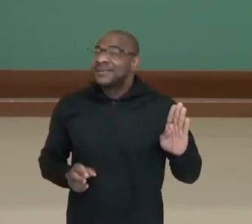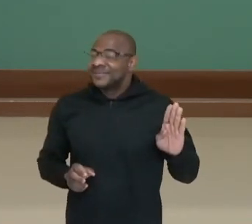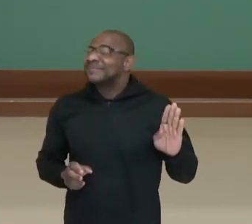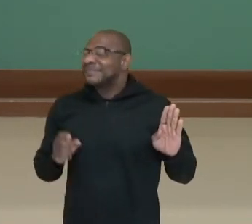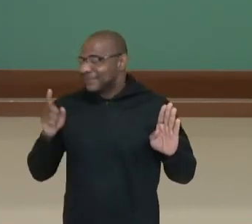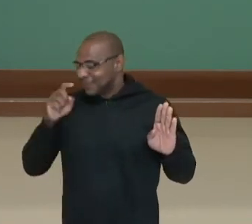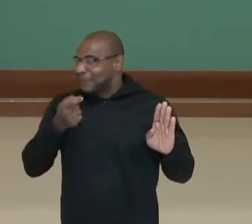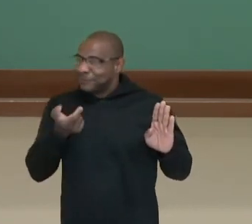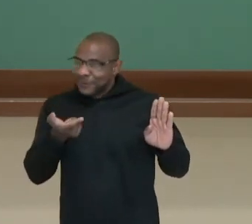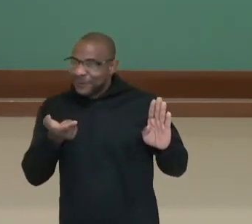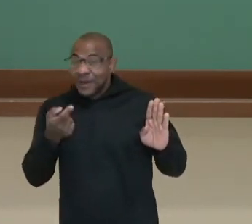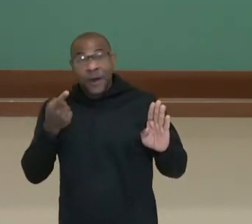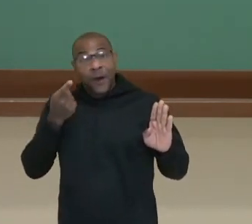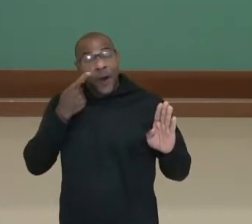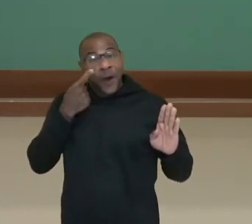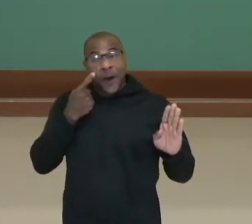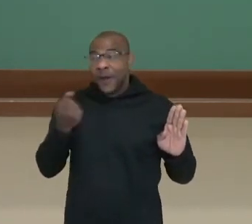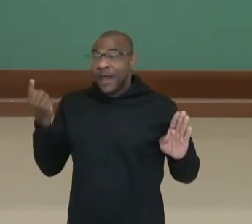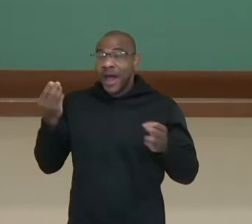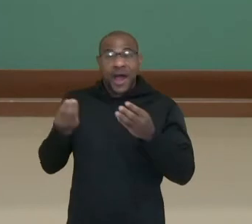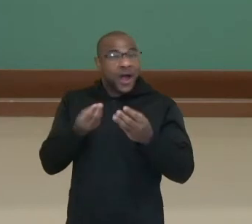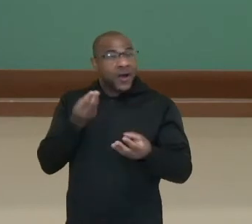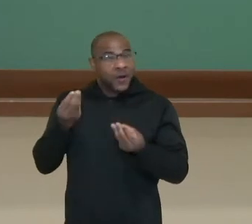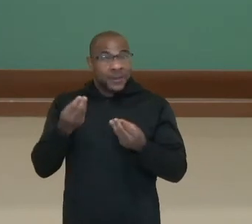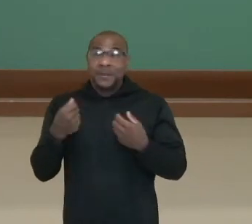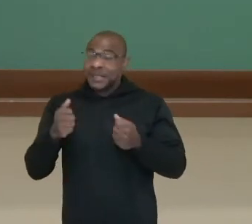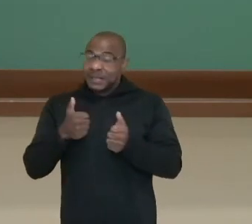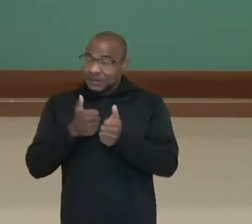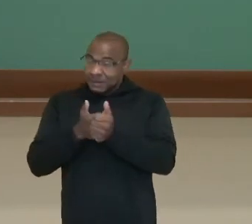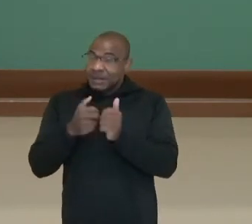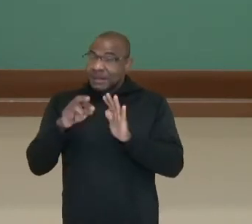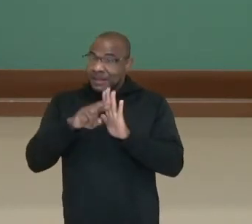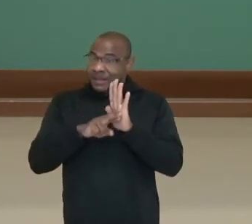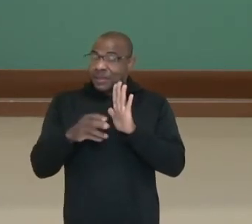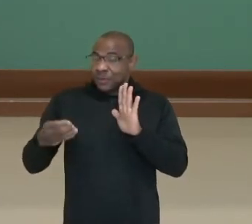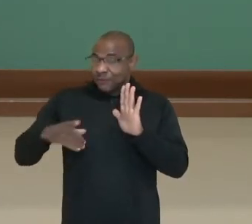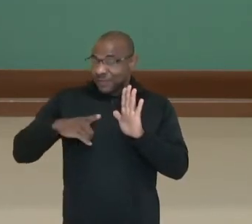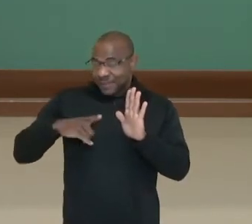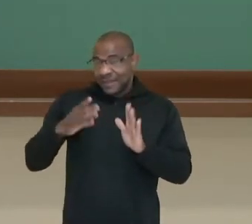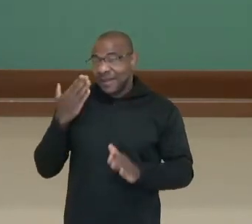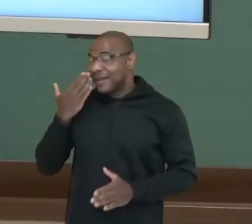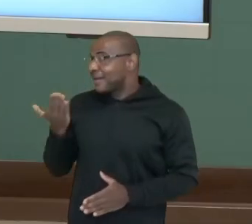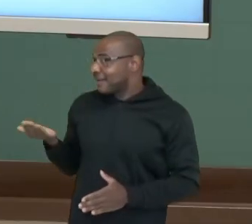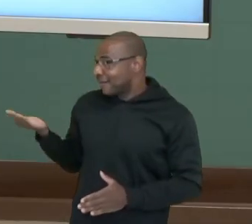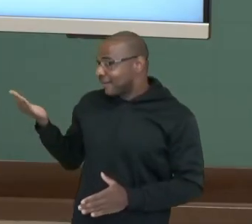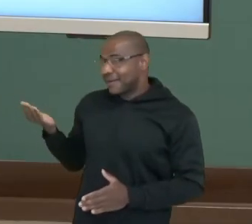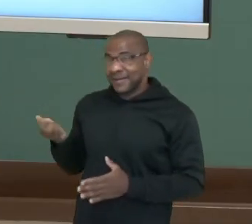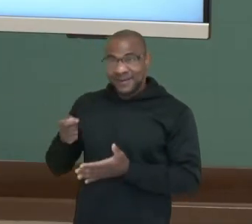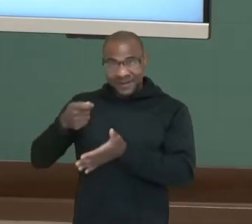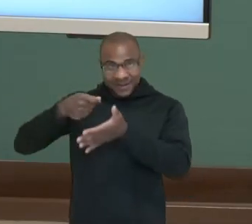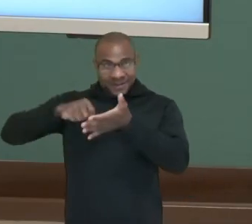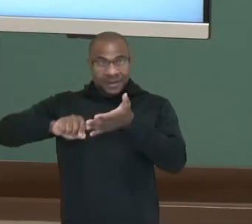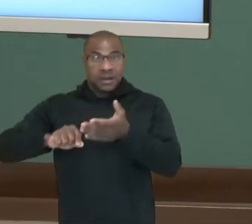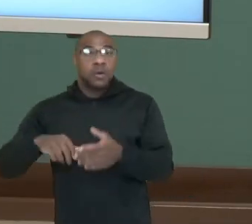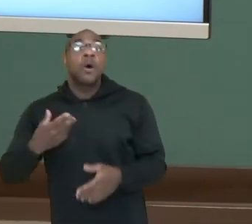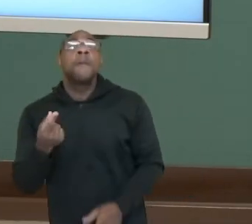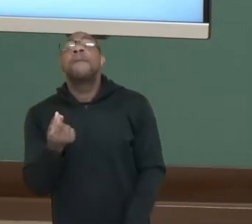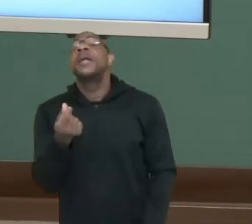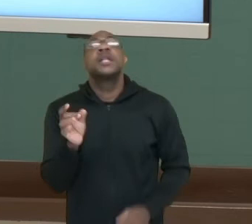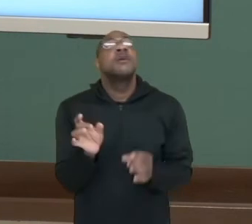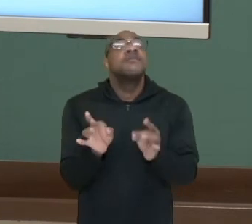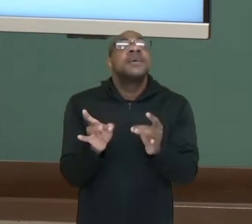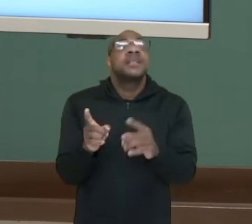achar esse lucro? Apareceu uma nova regrinha, não é mesmo? Então vamos corrigir. Qual o preço de venda